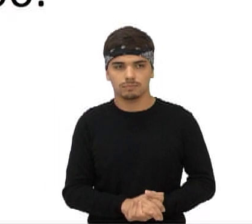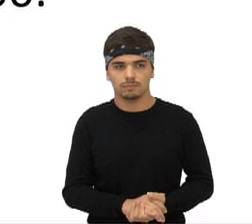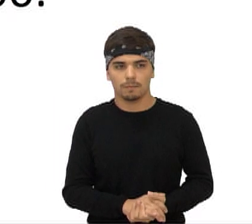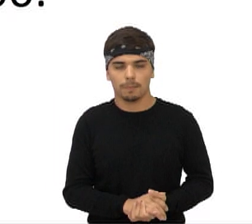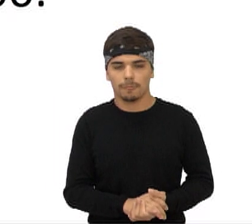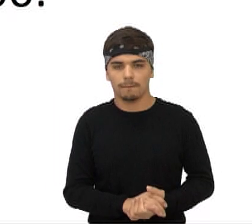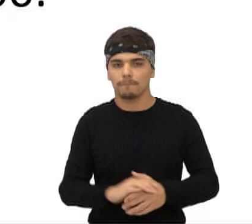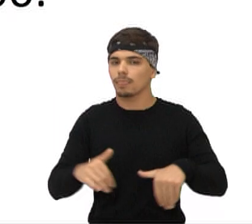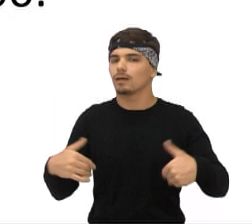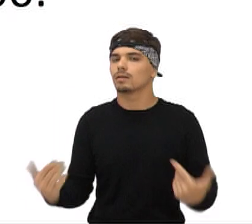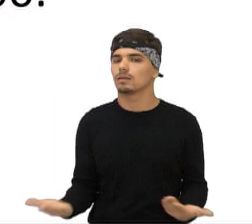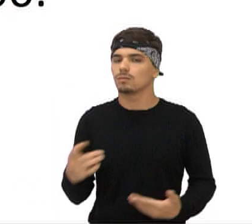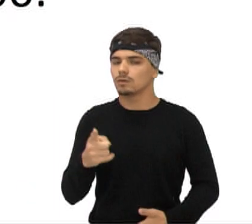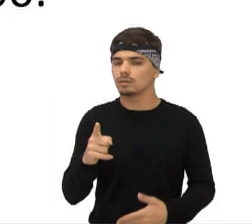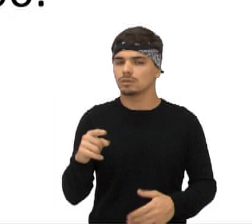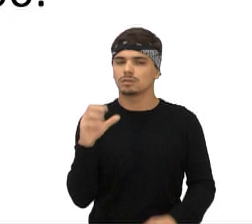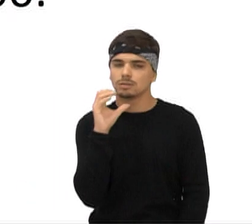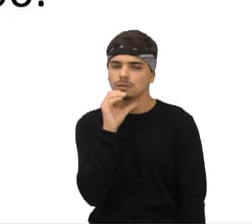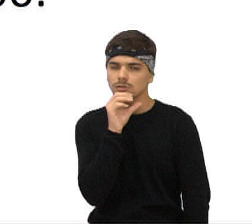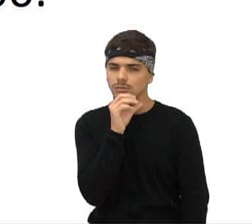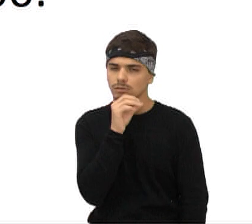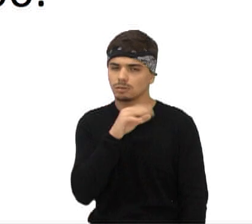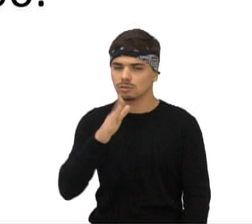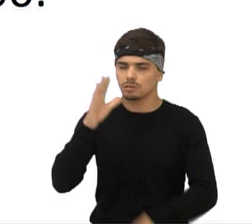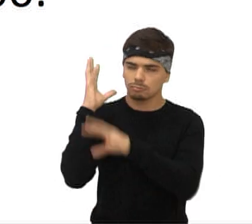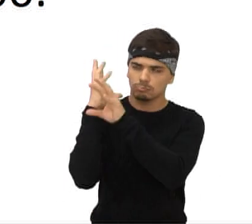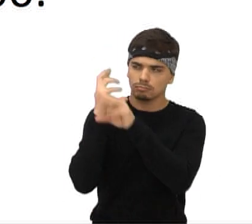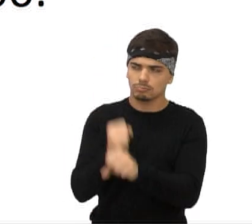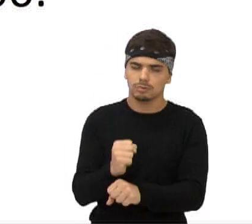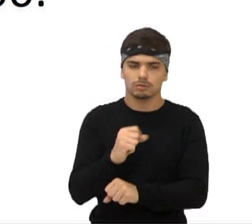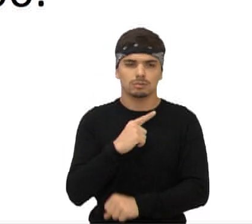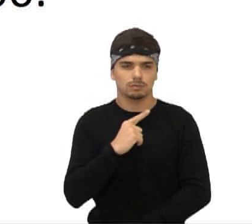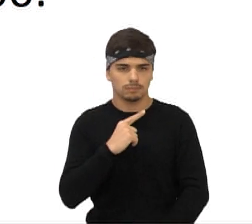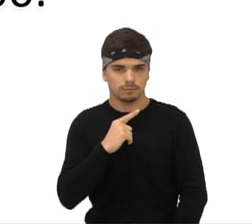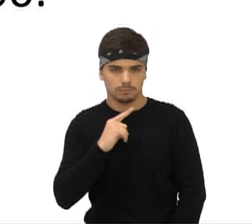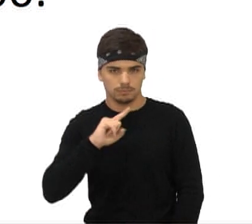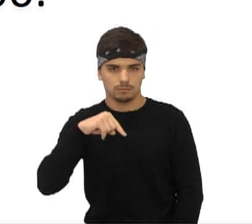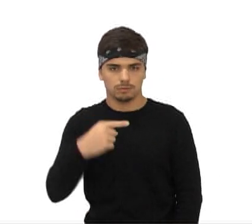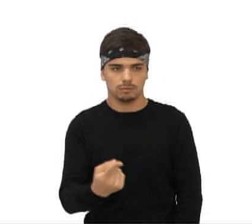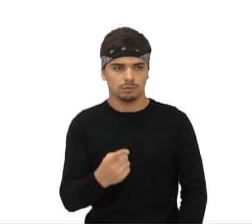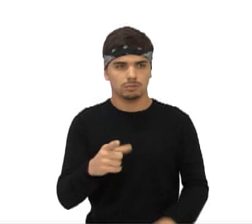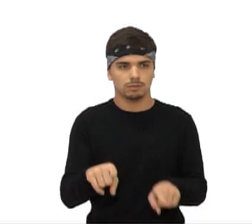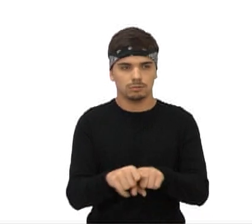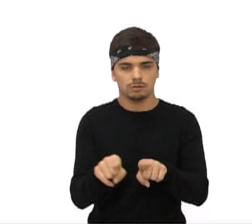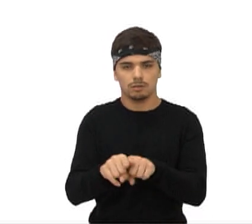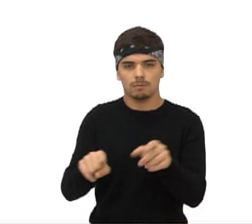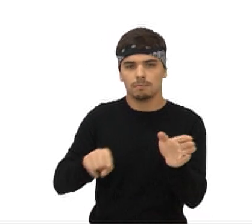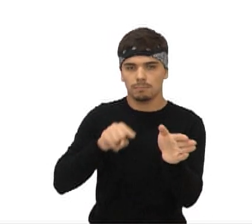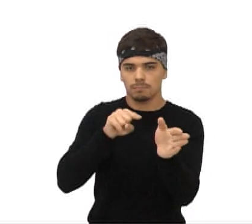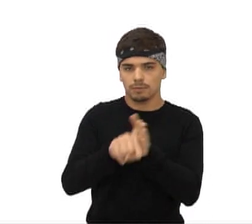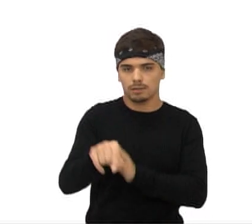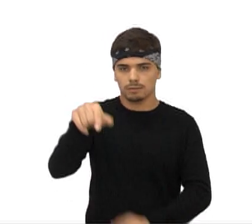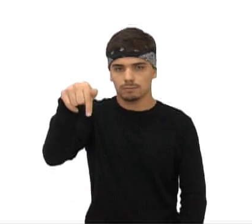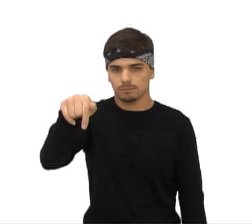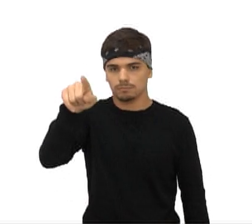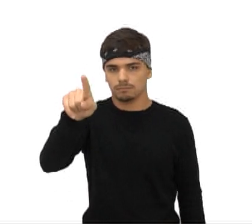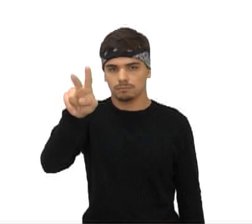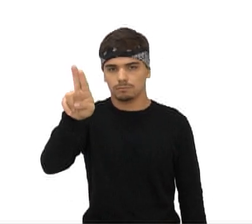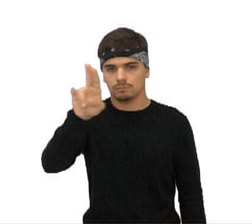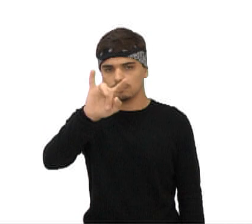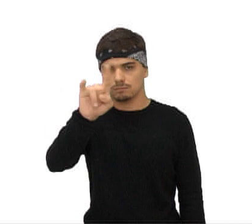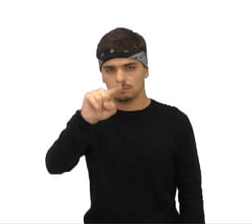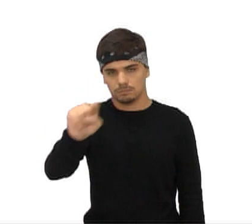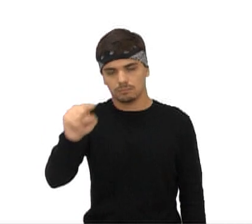Então, agora com esse aquecimento, com essa recordação que a gente fez, nós vamos partir para um quiz.